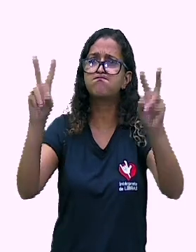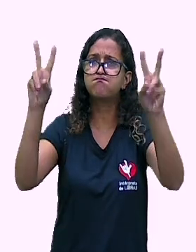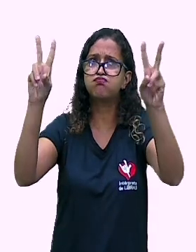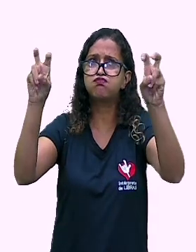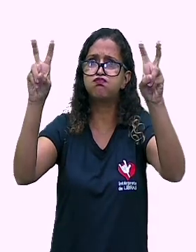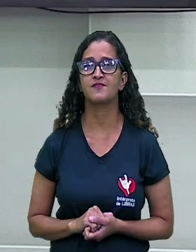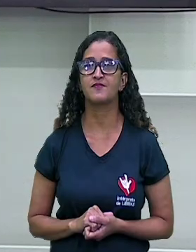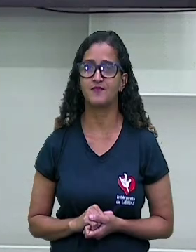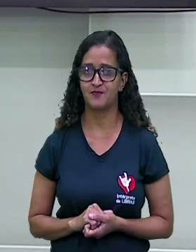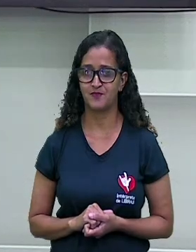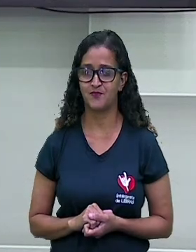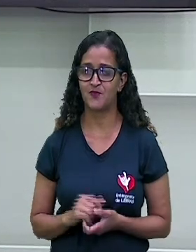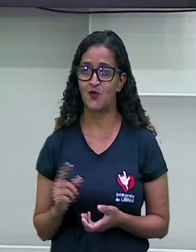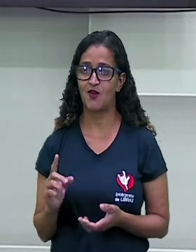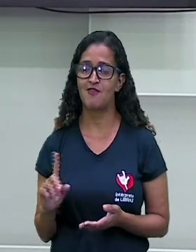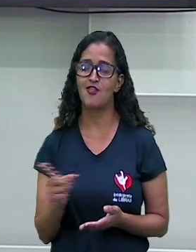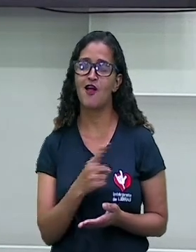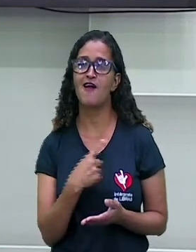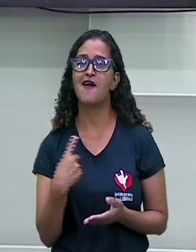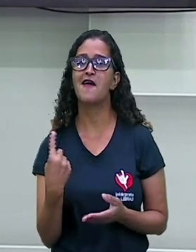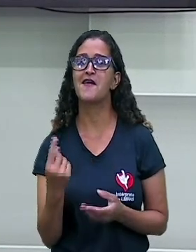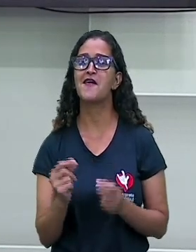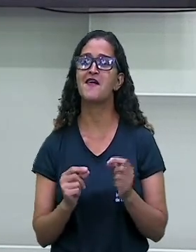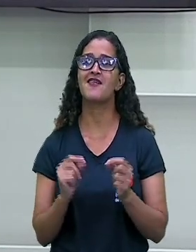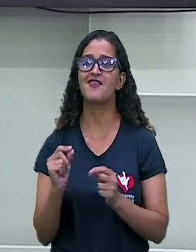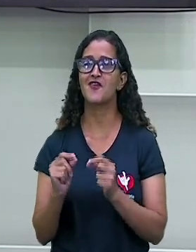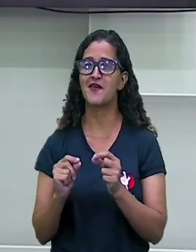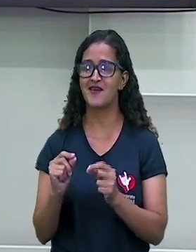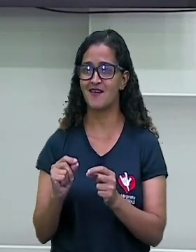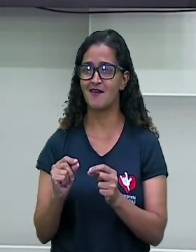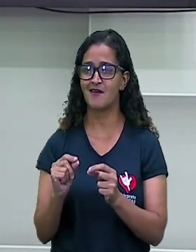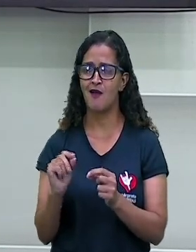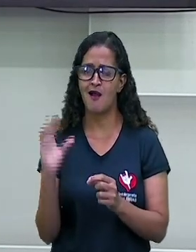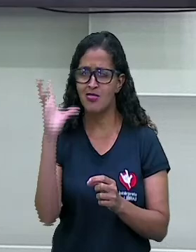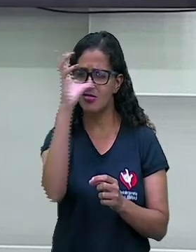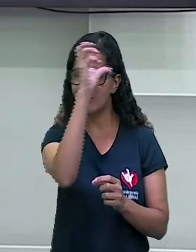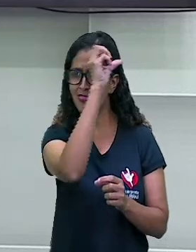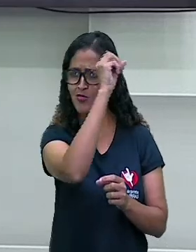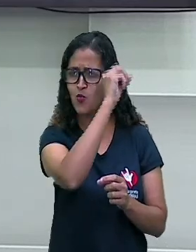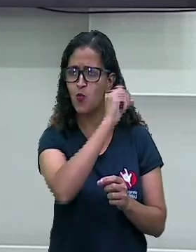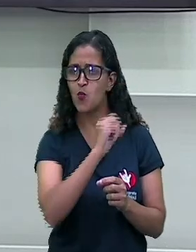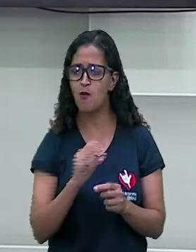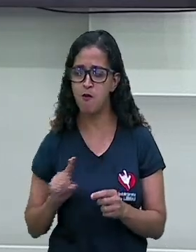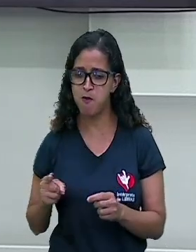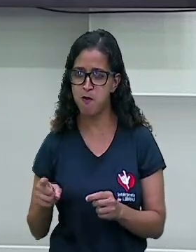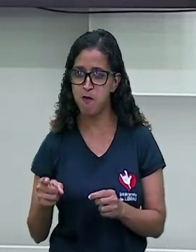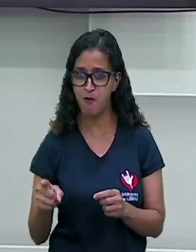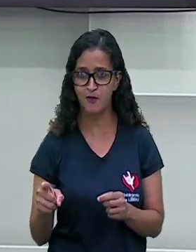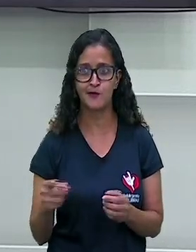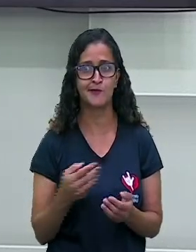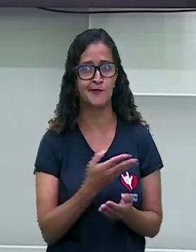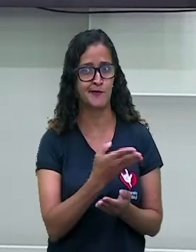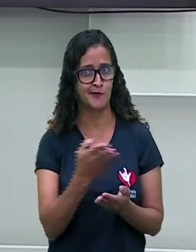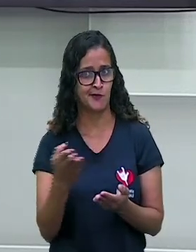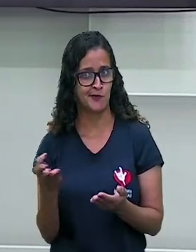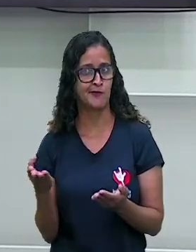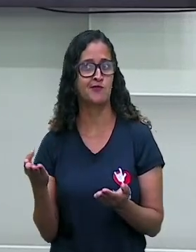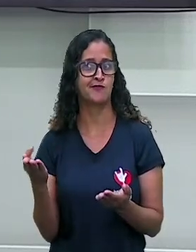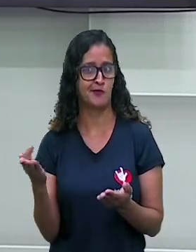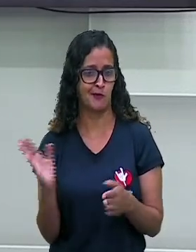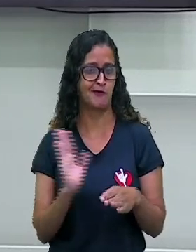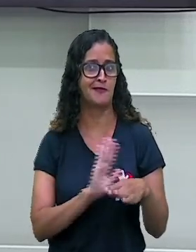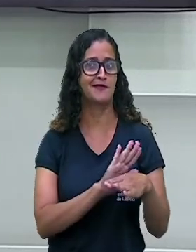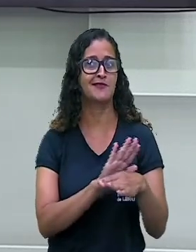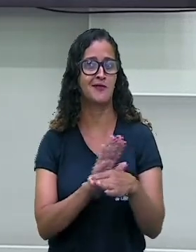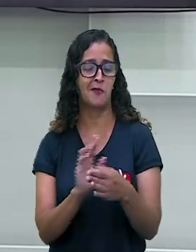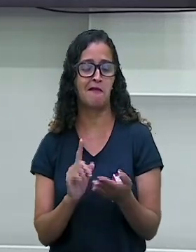de materiais. Nós vamos aprofundar sobre esse conhecimento e eu conto com a sua participação. Bom, eu fico por aqui,